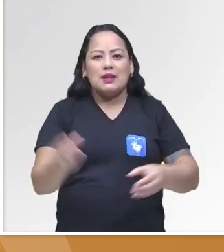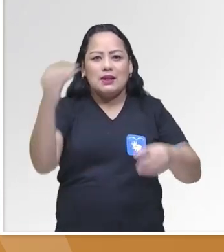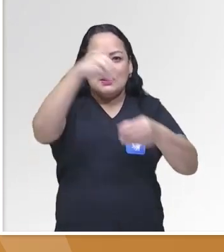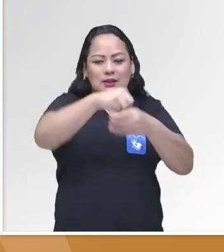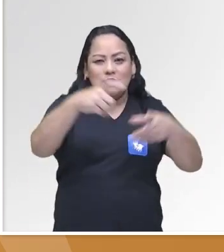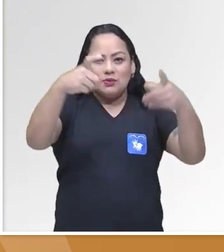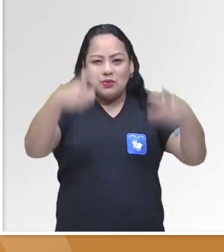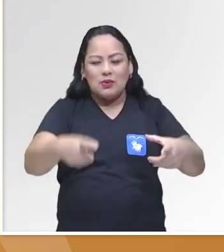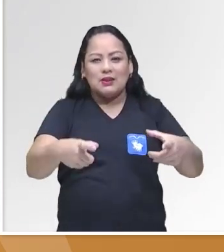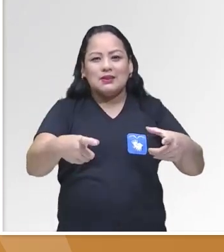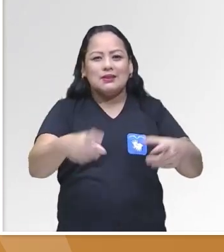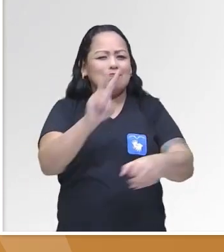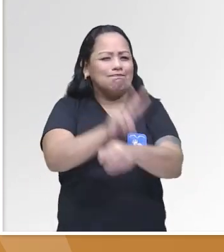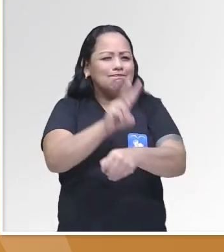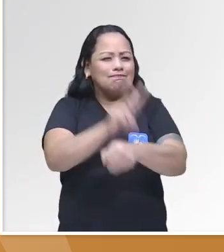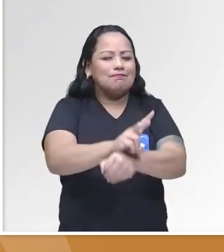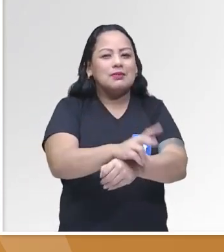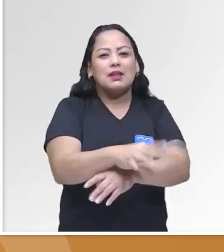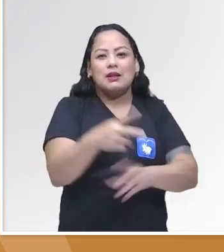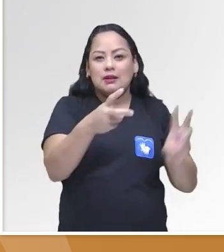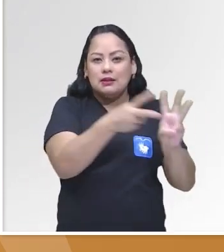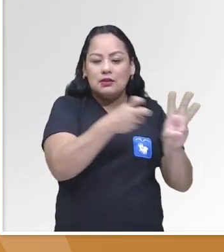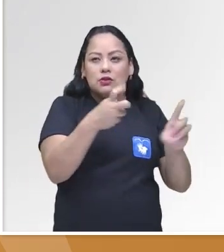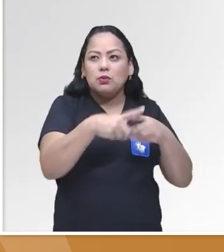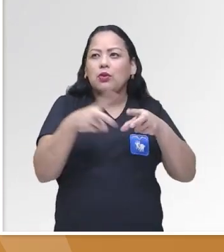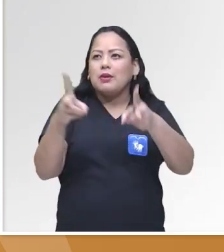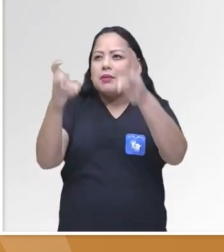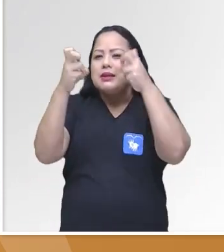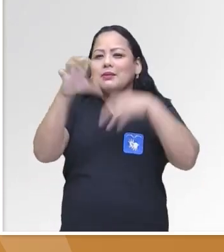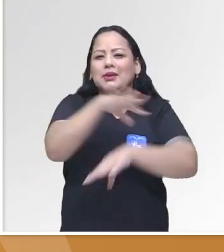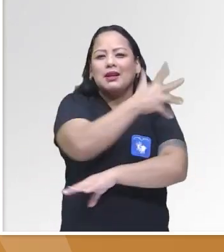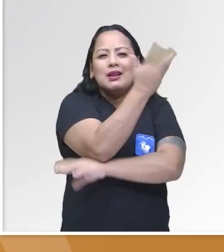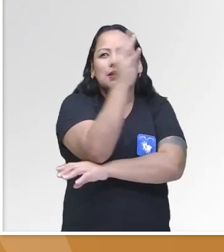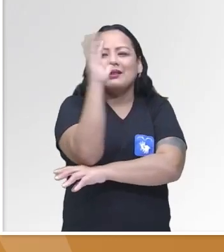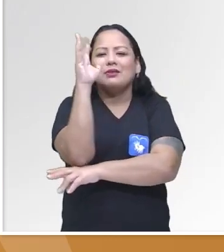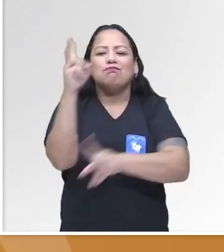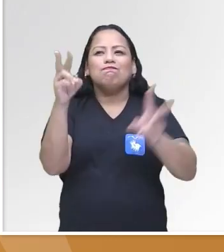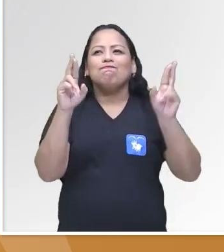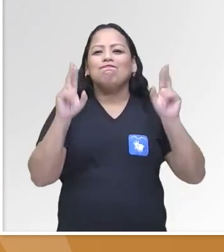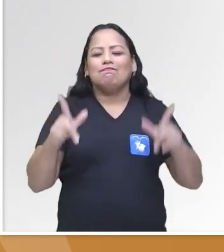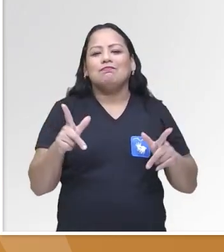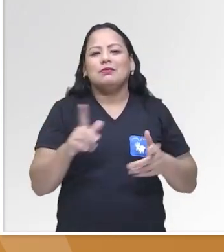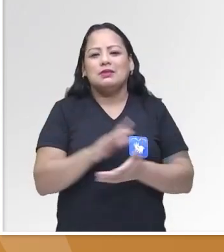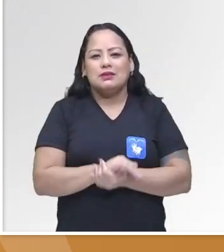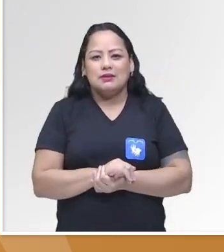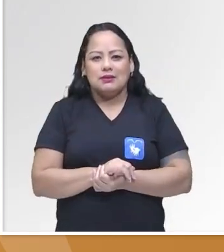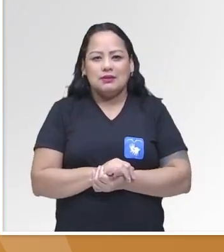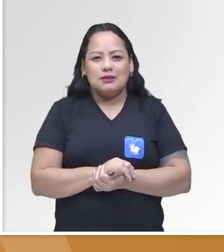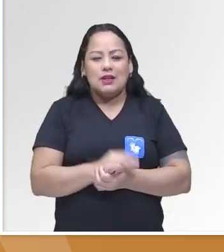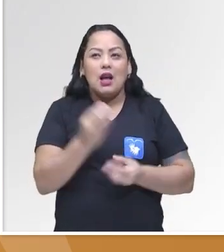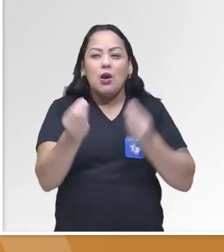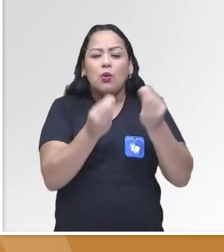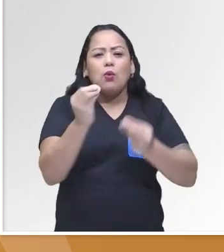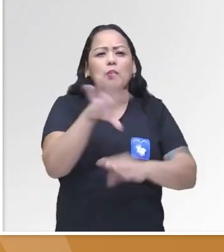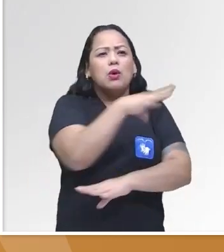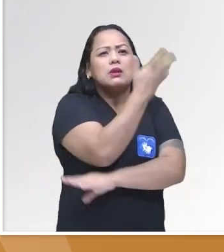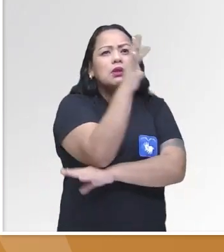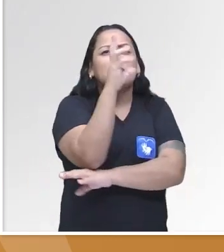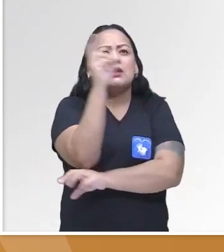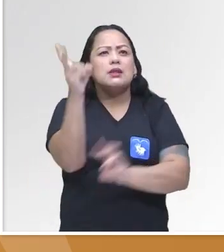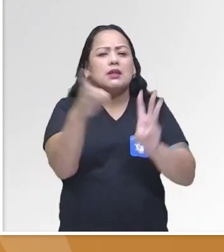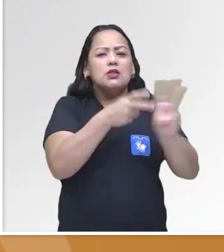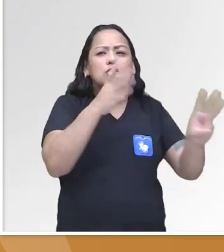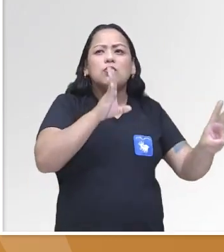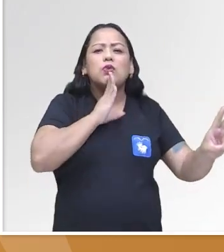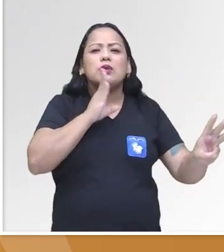reservas indígenas. Porque eles veem a natureza de forma diferente. É através dela que eles conhecem os